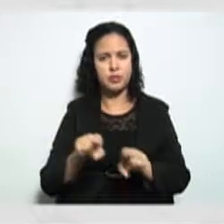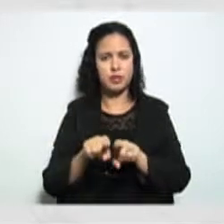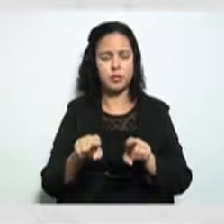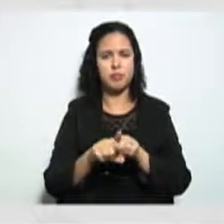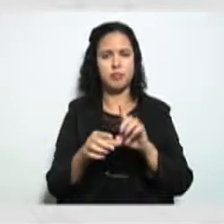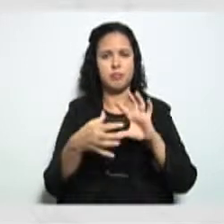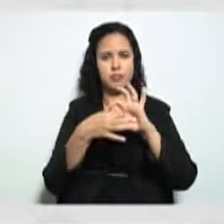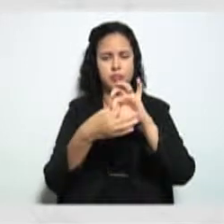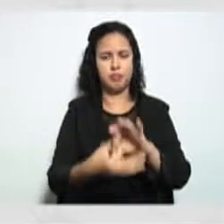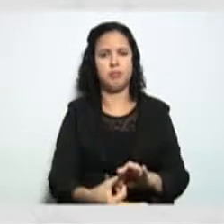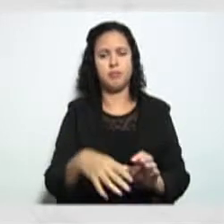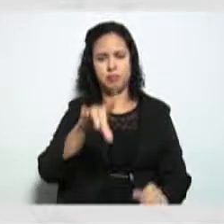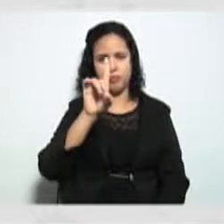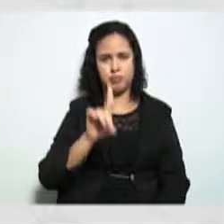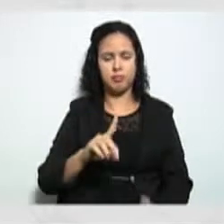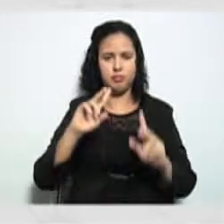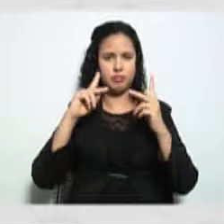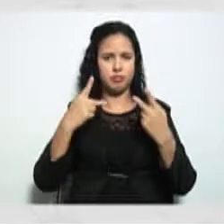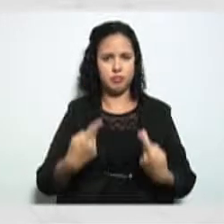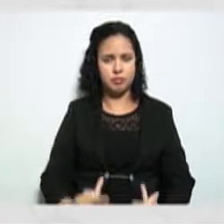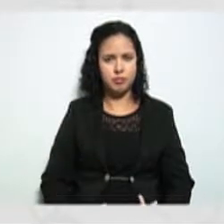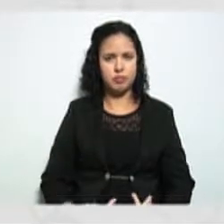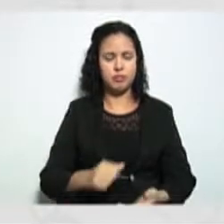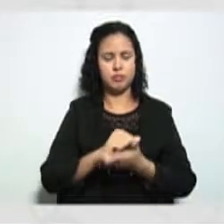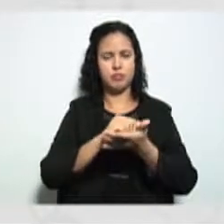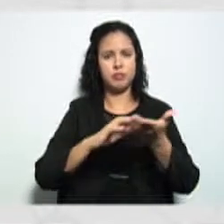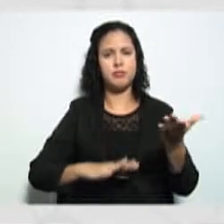relação dos direitos humanos e a atividade cooperativa.